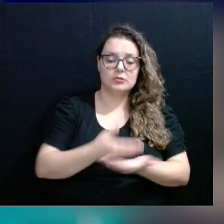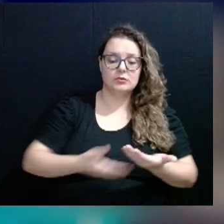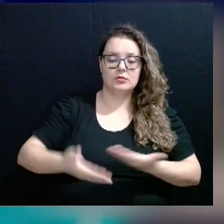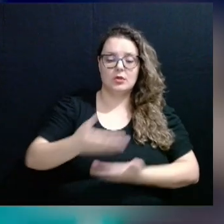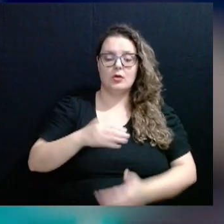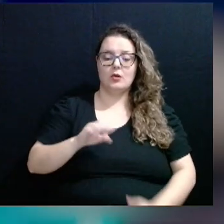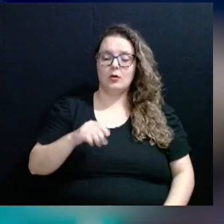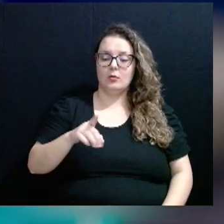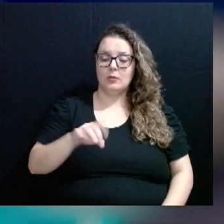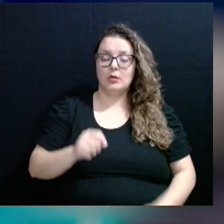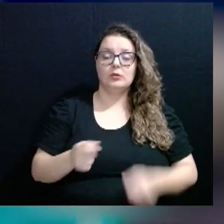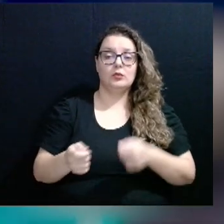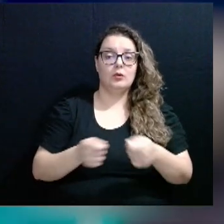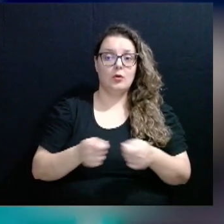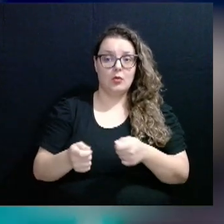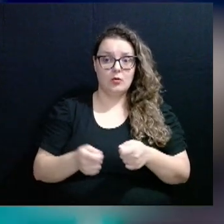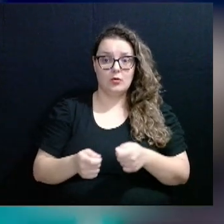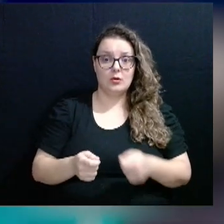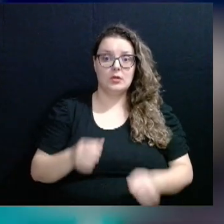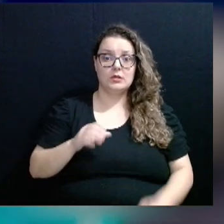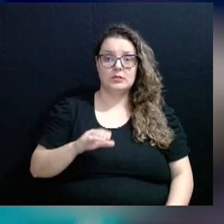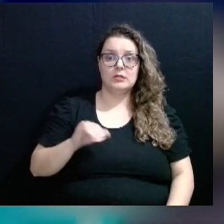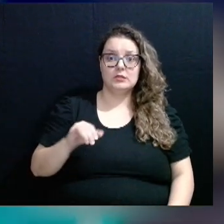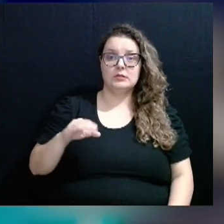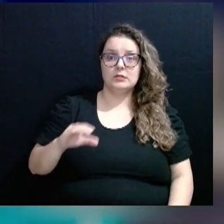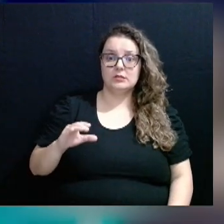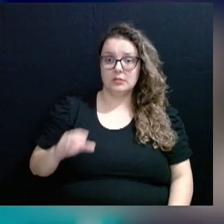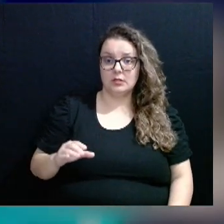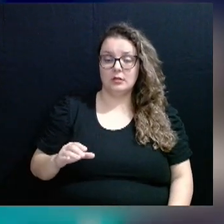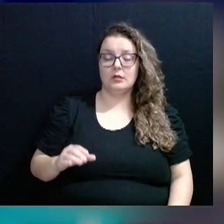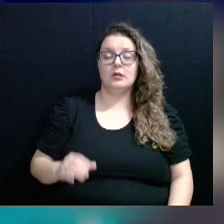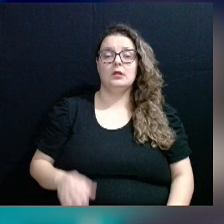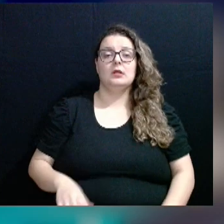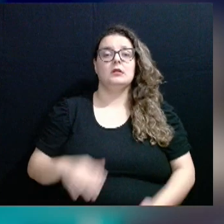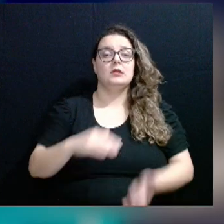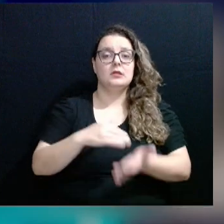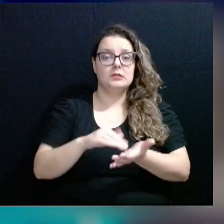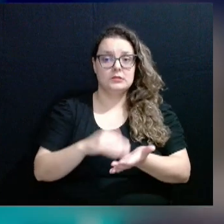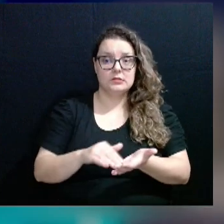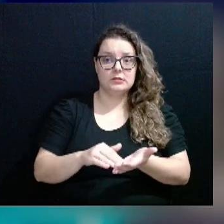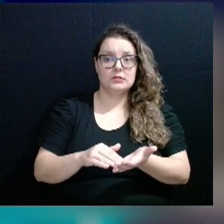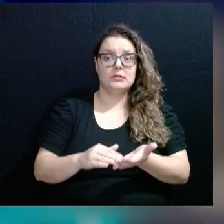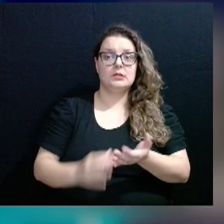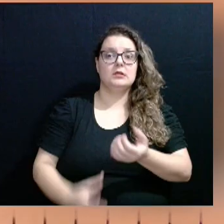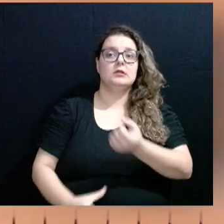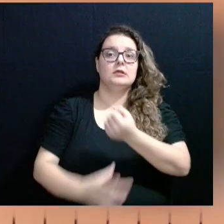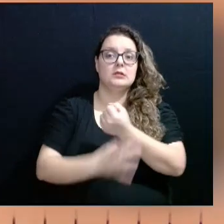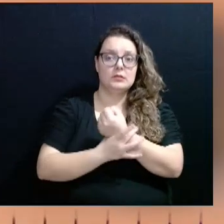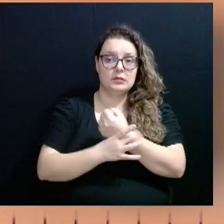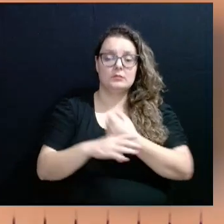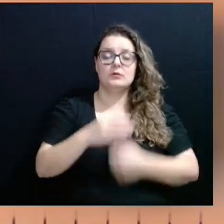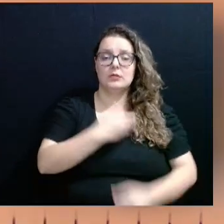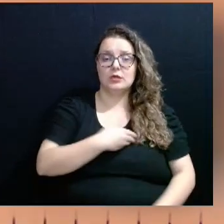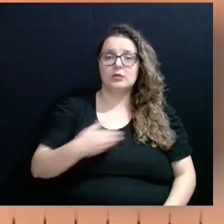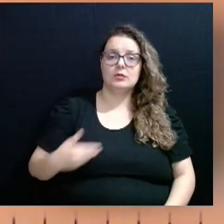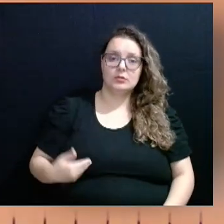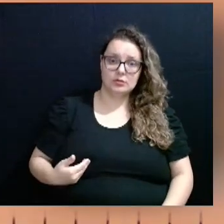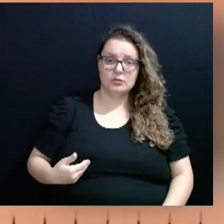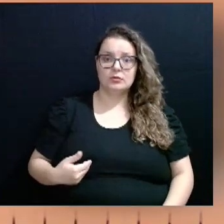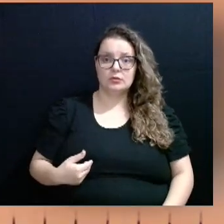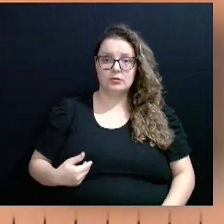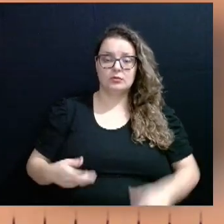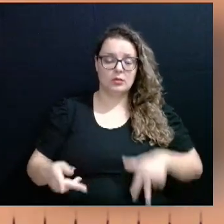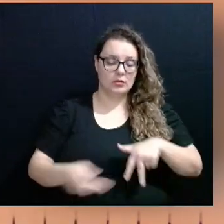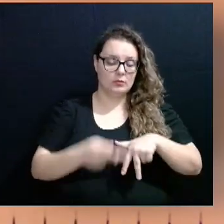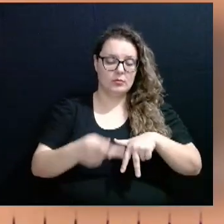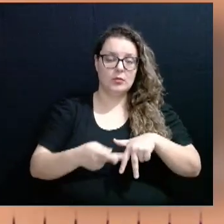Controle, CICC, da Secretaria de Segurança Pública de Campinas, e contou com a explanação do capitão